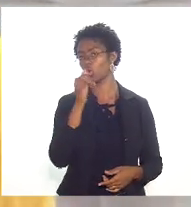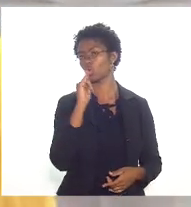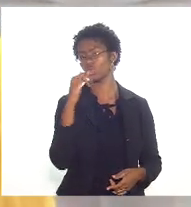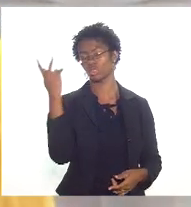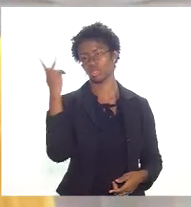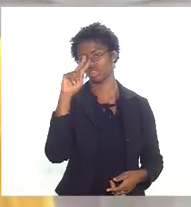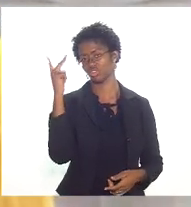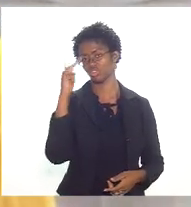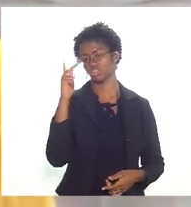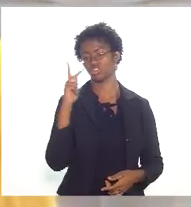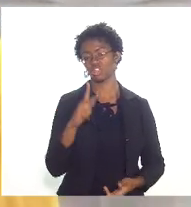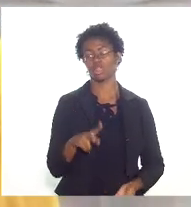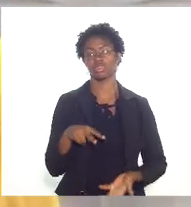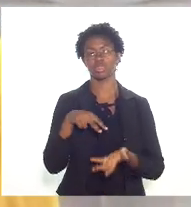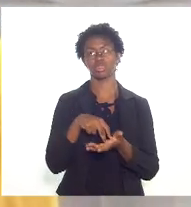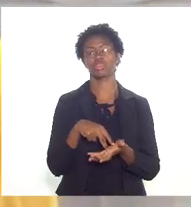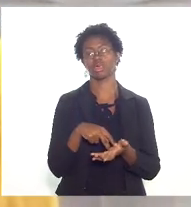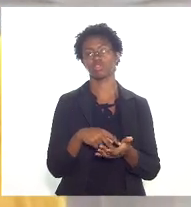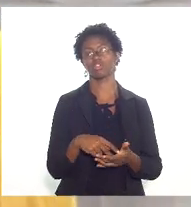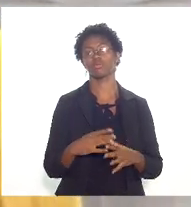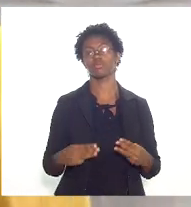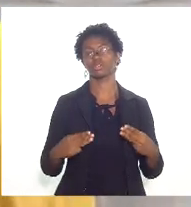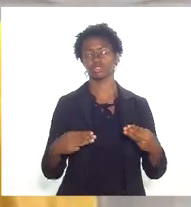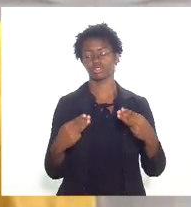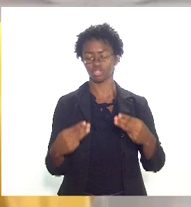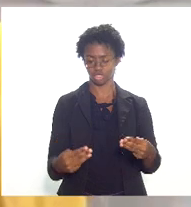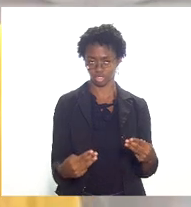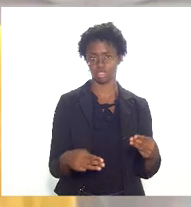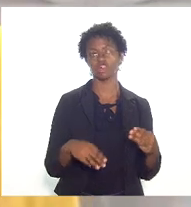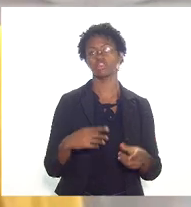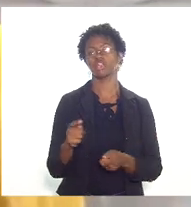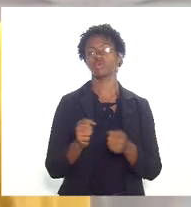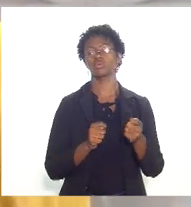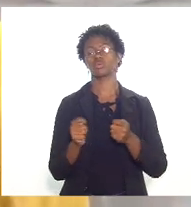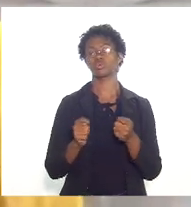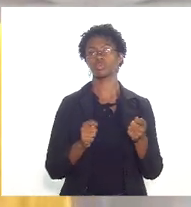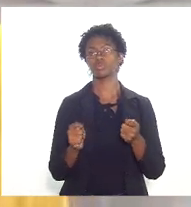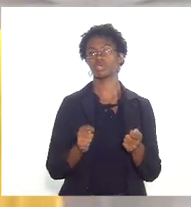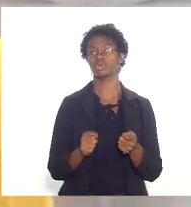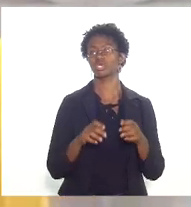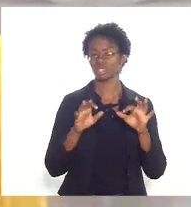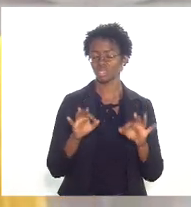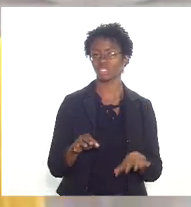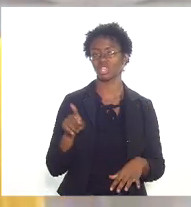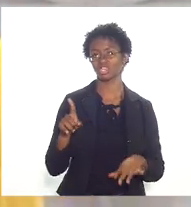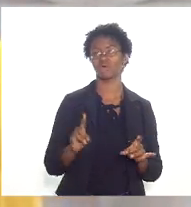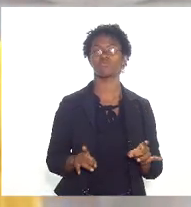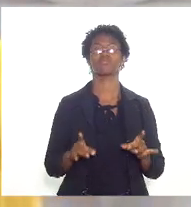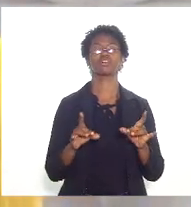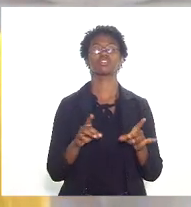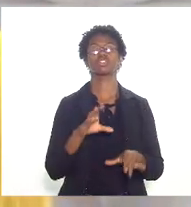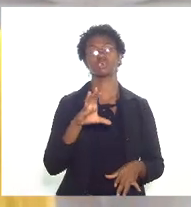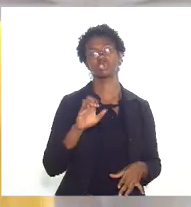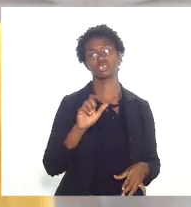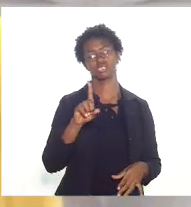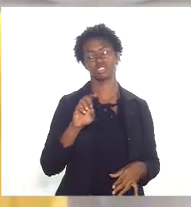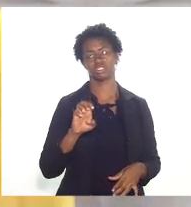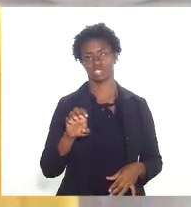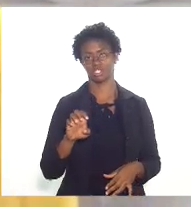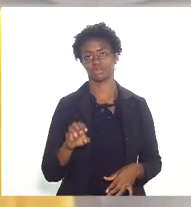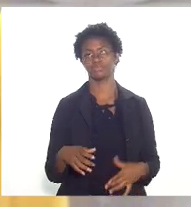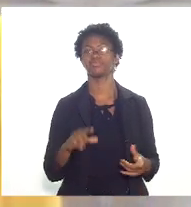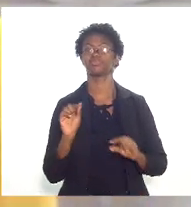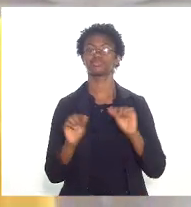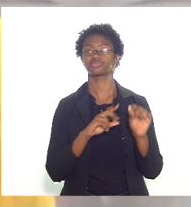à frente do Ministério da ciência e do Ministério da economia exatamente com a venda da Cedae e o que